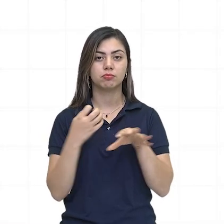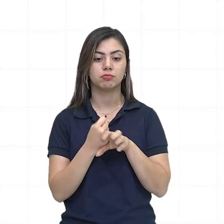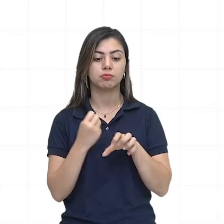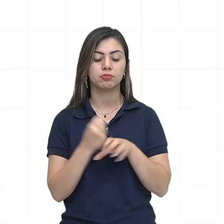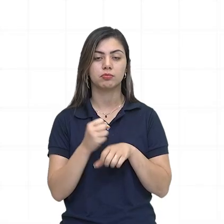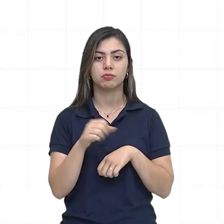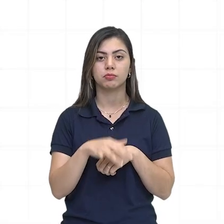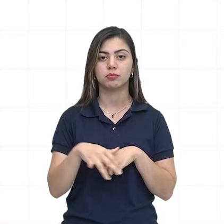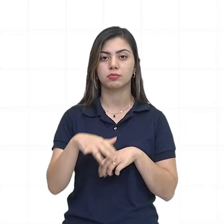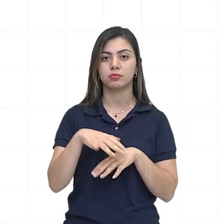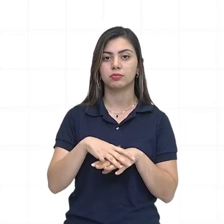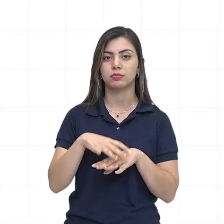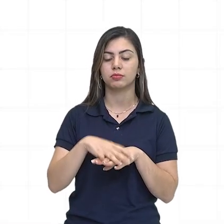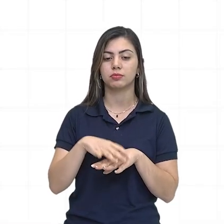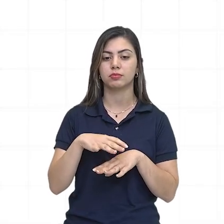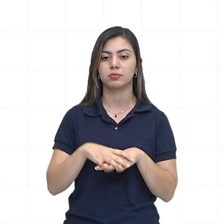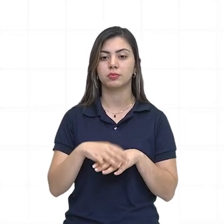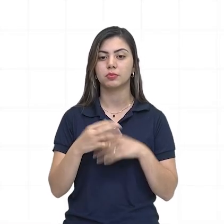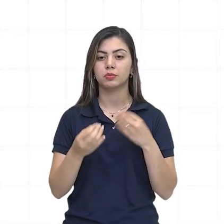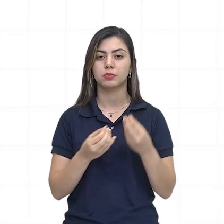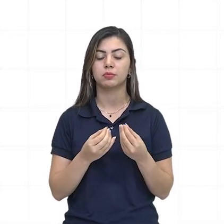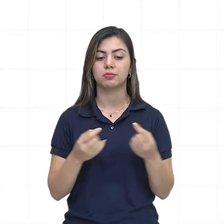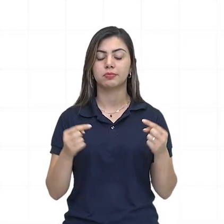que indica o quê?